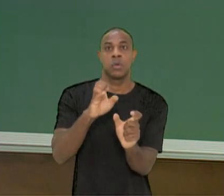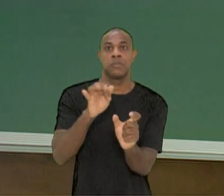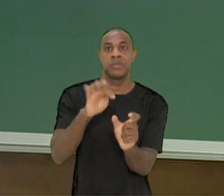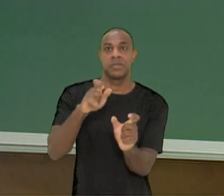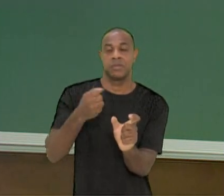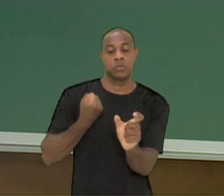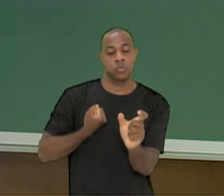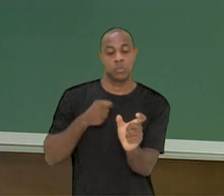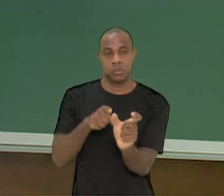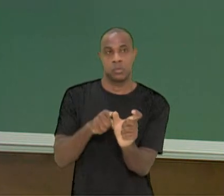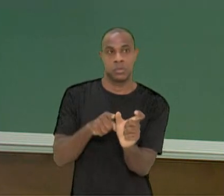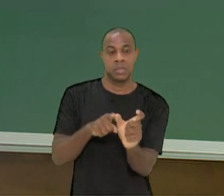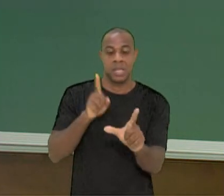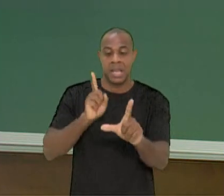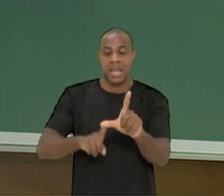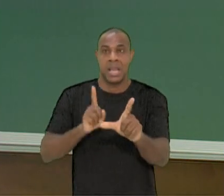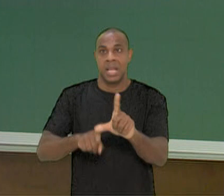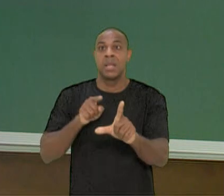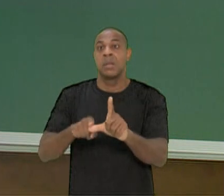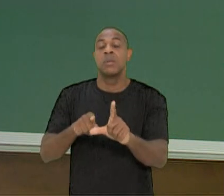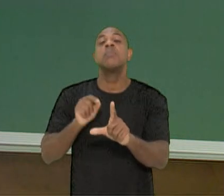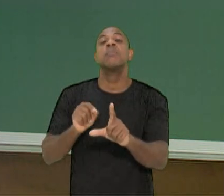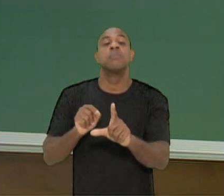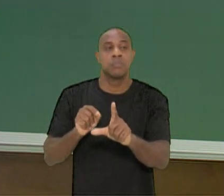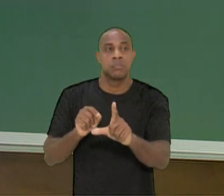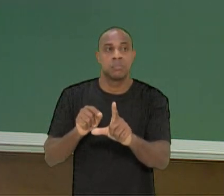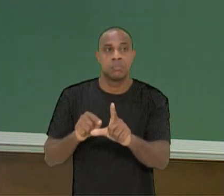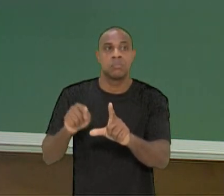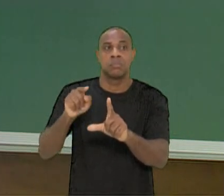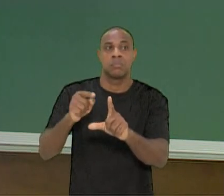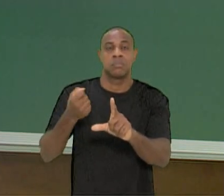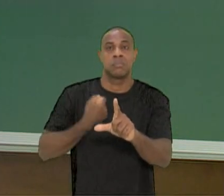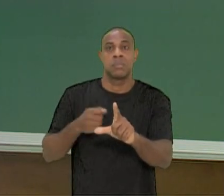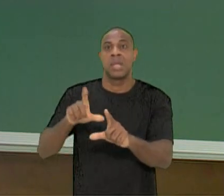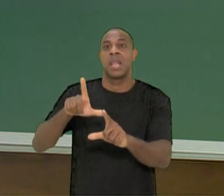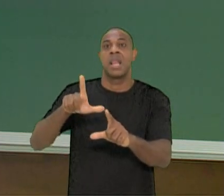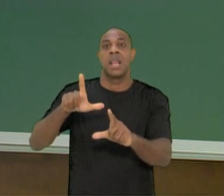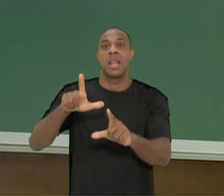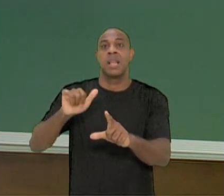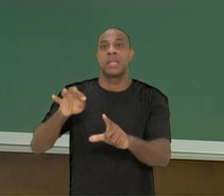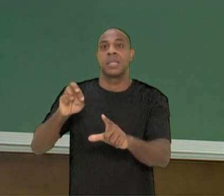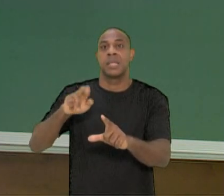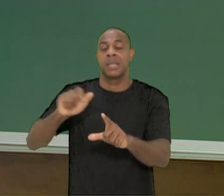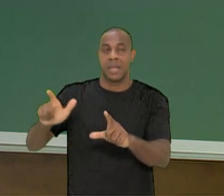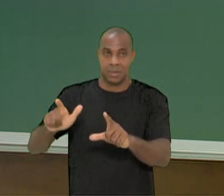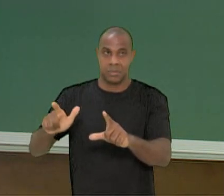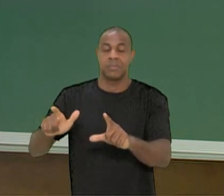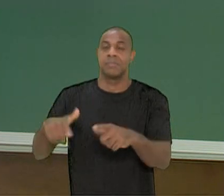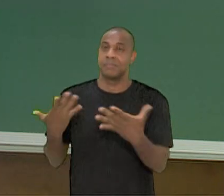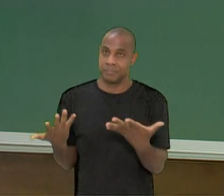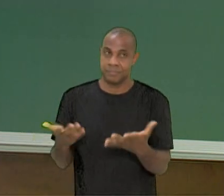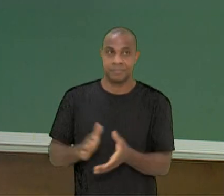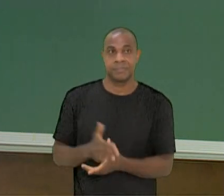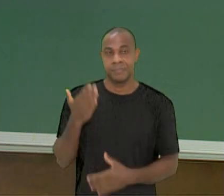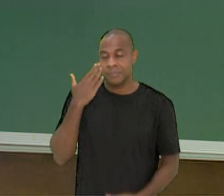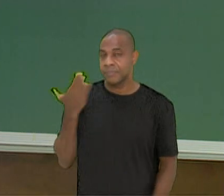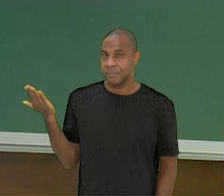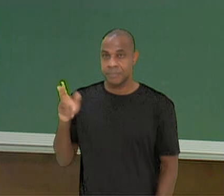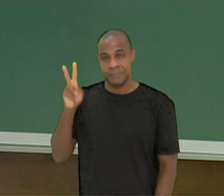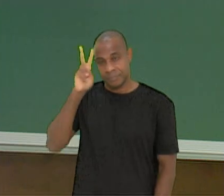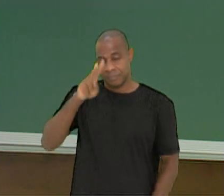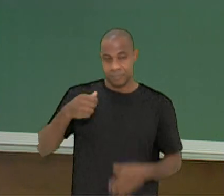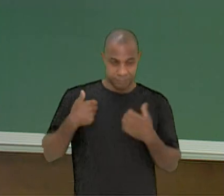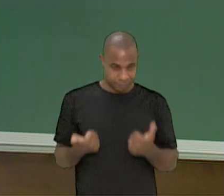numérico. E as letrinhas e os seus expoentes se chamam parte literal. Então tem que ser as letras e os expoentes. Beleza? Lembrou